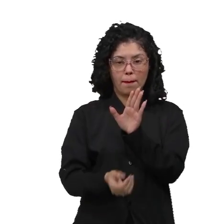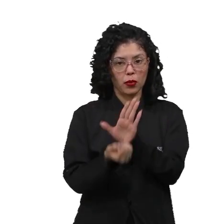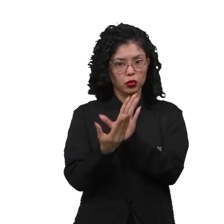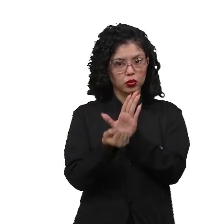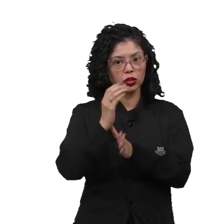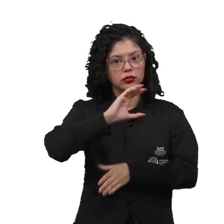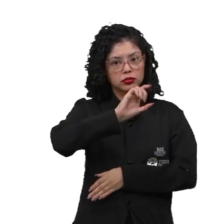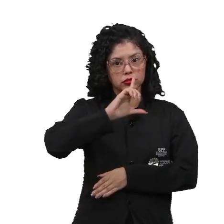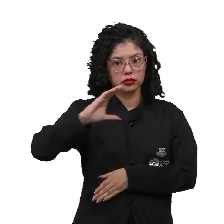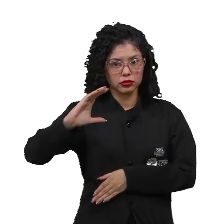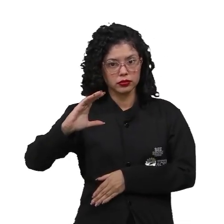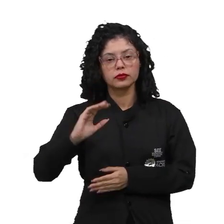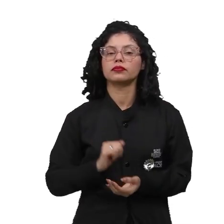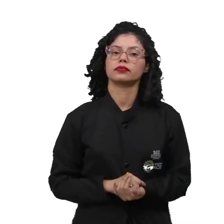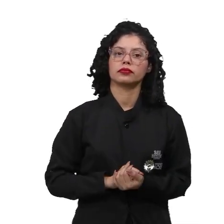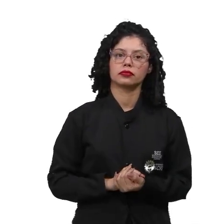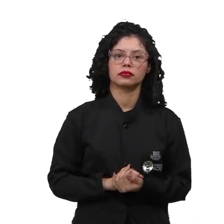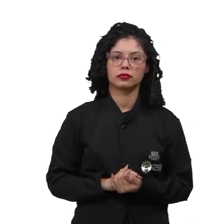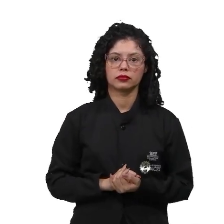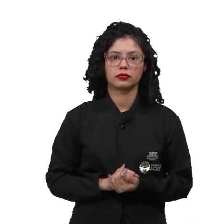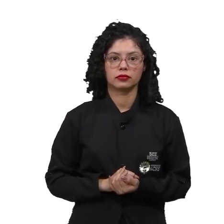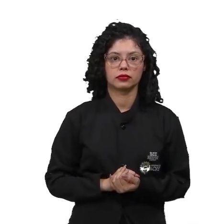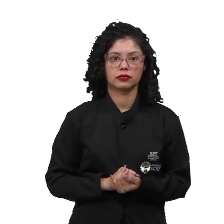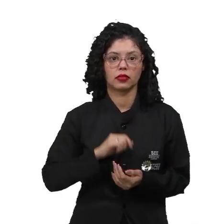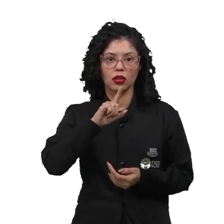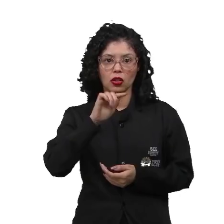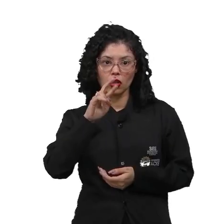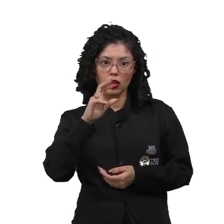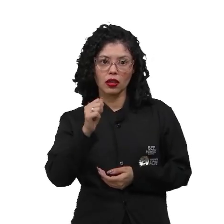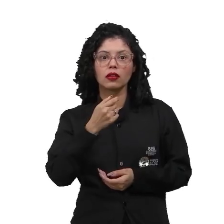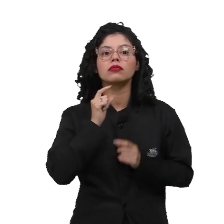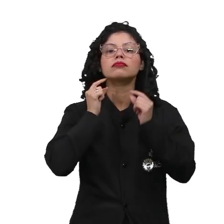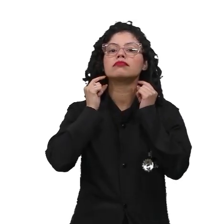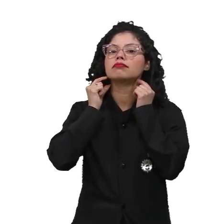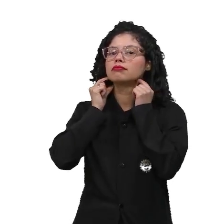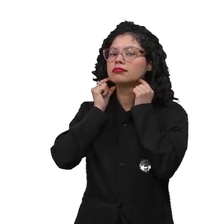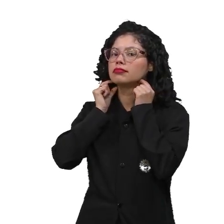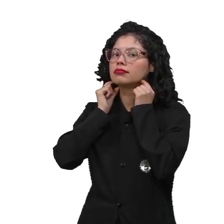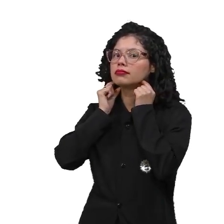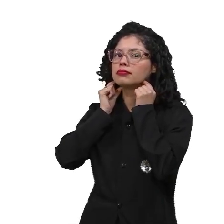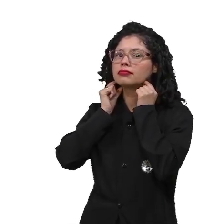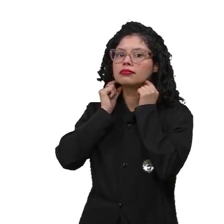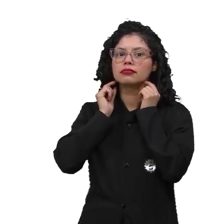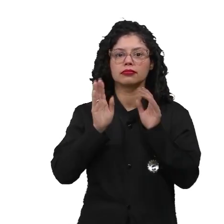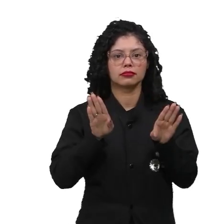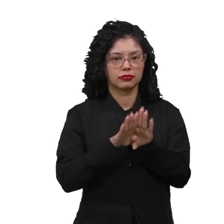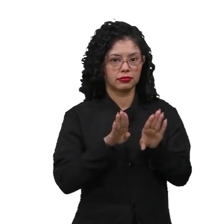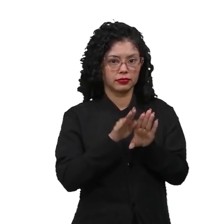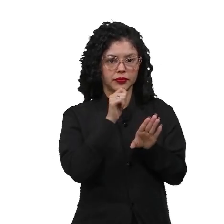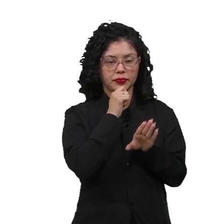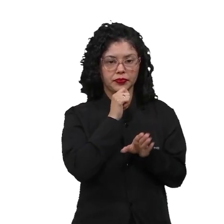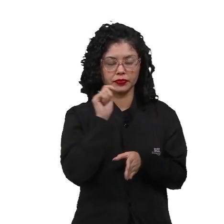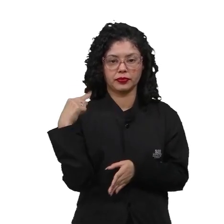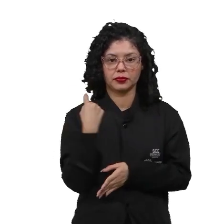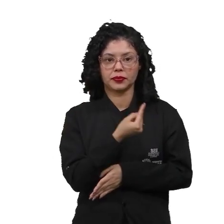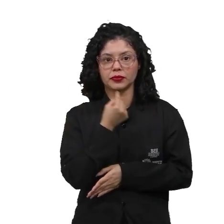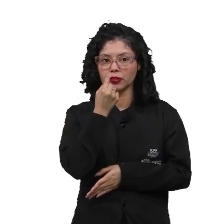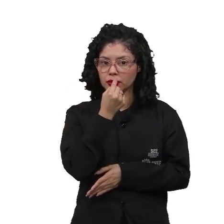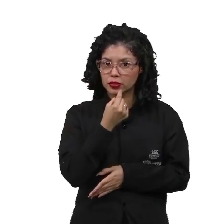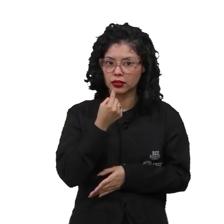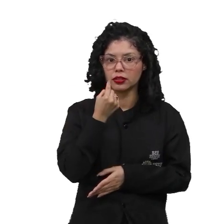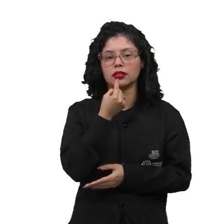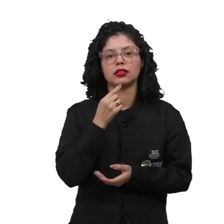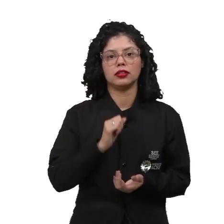células do sistema imune. A tonsila e a adenoide, que vai proteger ali, né, a nossa boca ali,